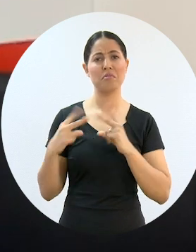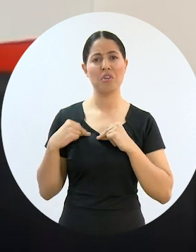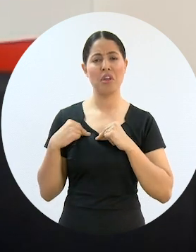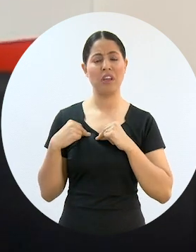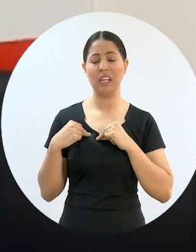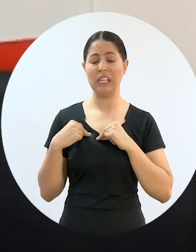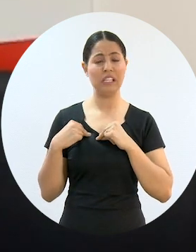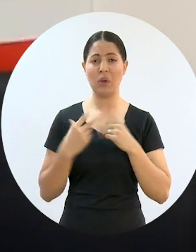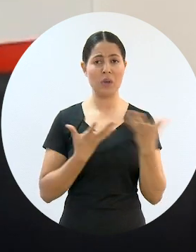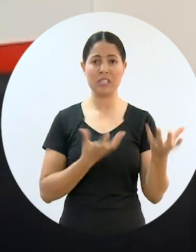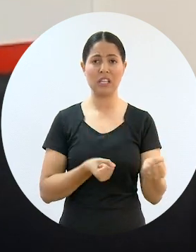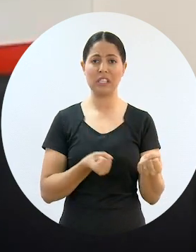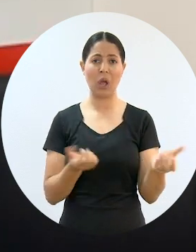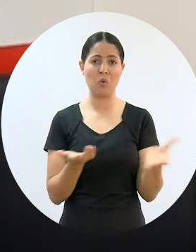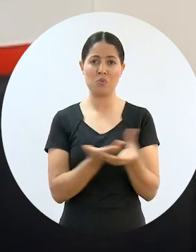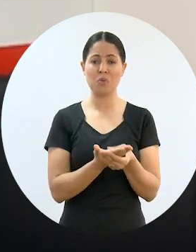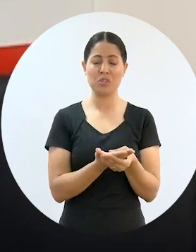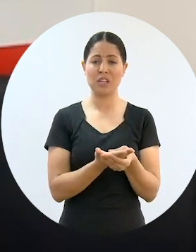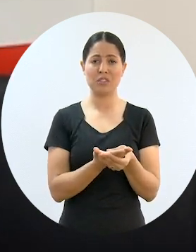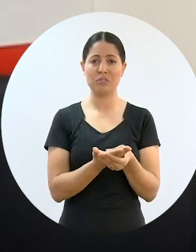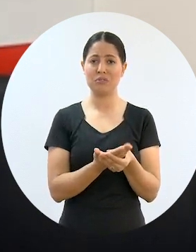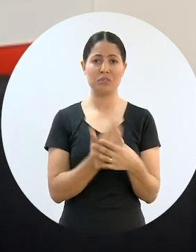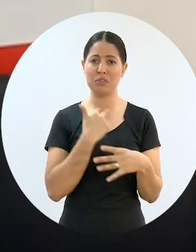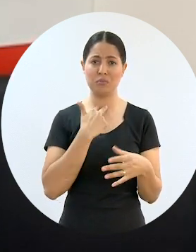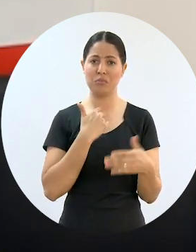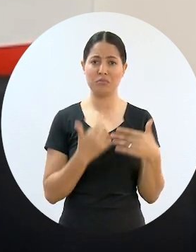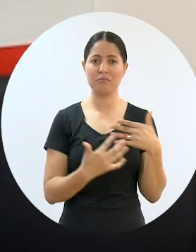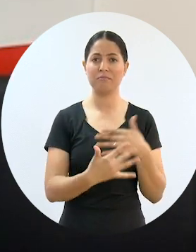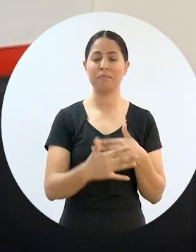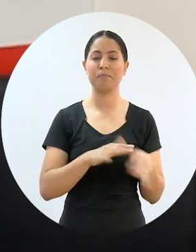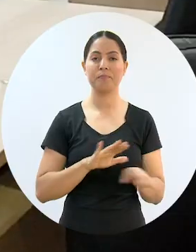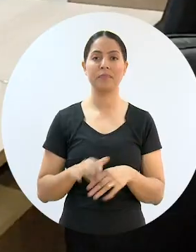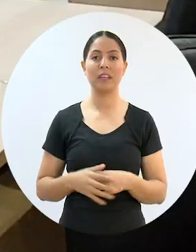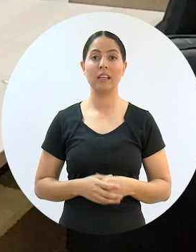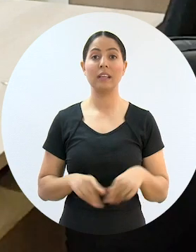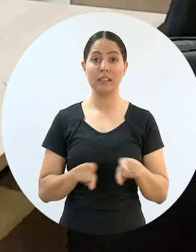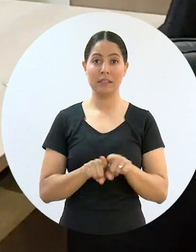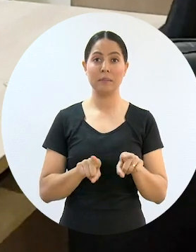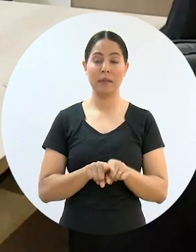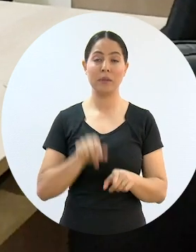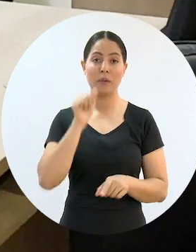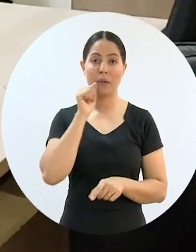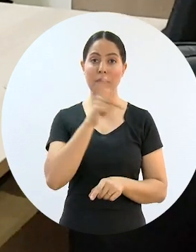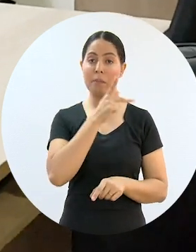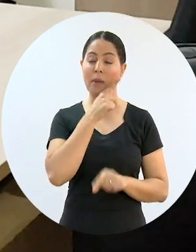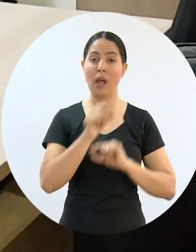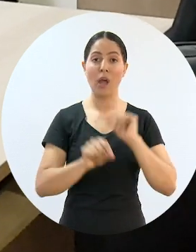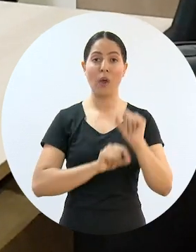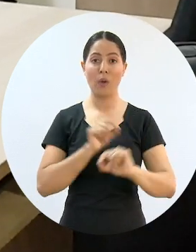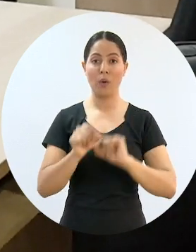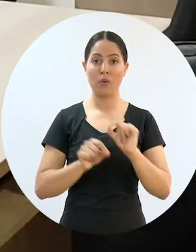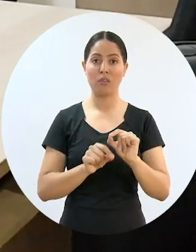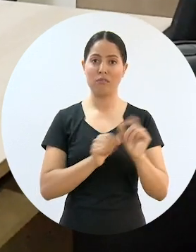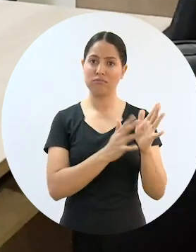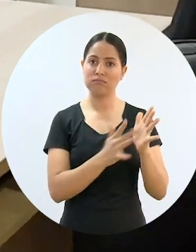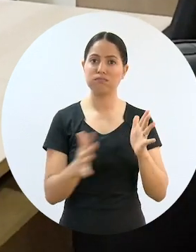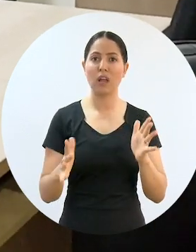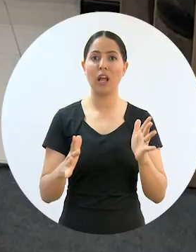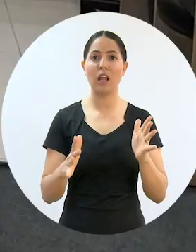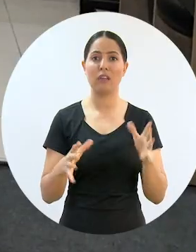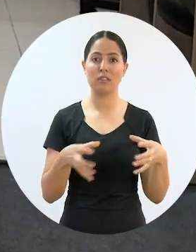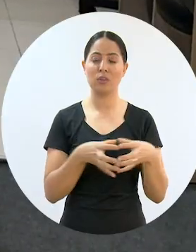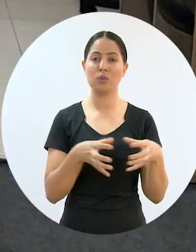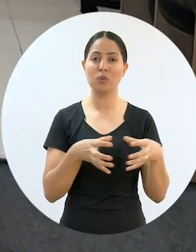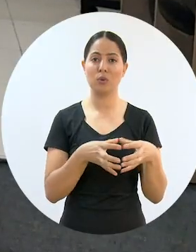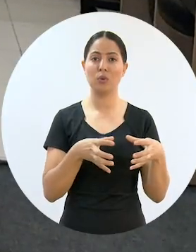que mereçam e improcedente os casos que não devem prosseguir. Na seccional amapaense, mais uma etapa da corregedoria